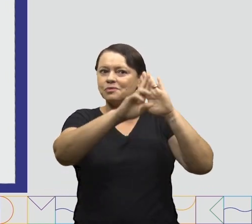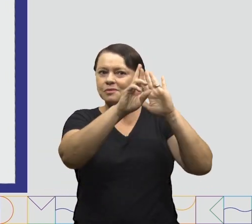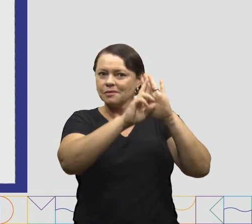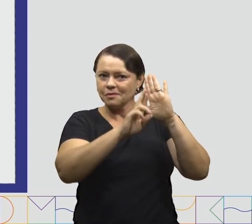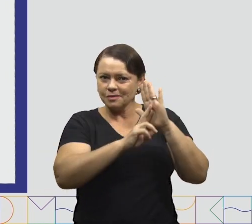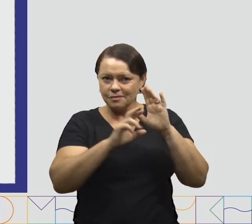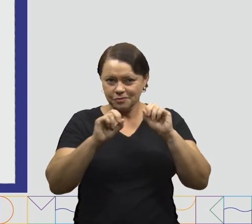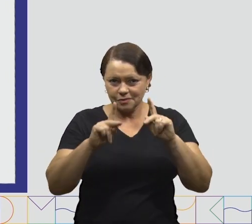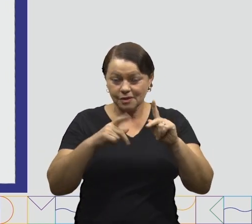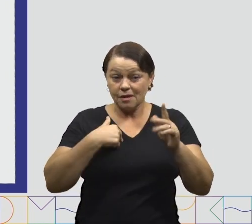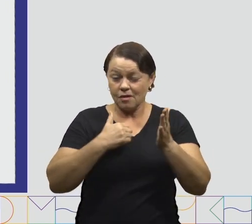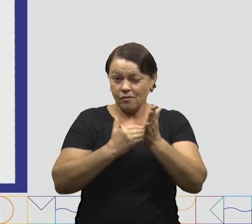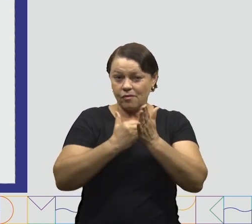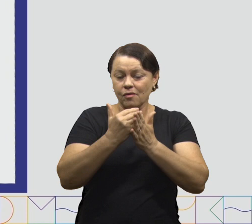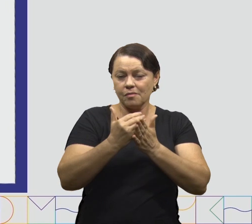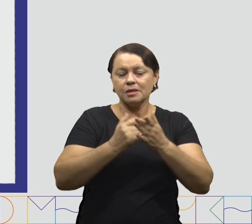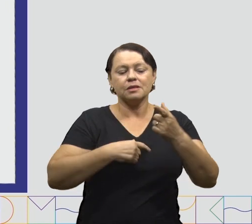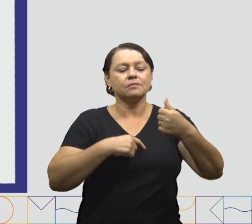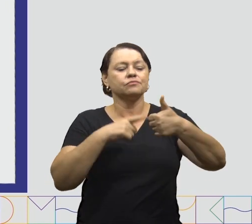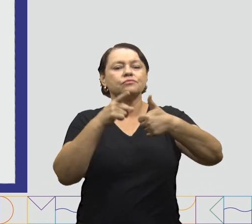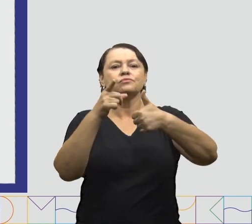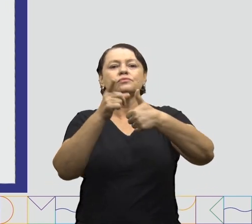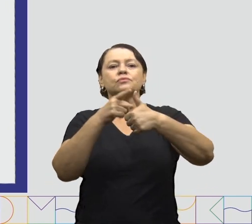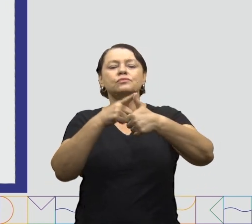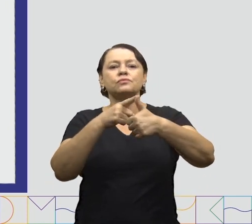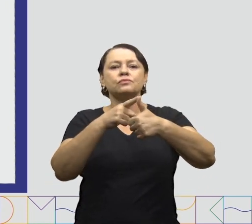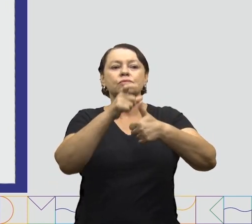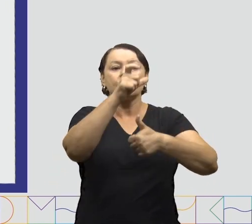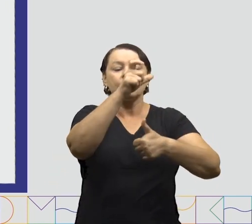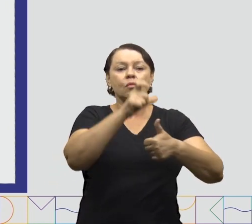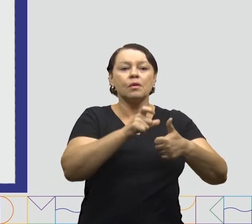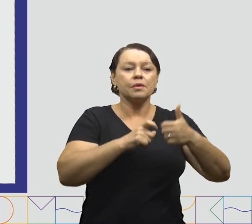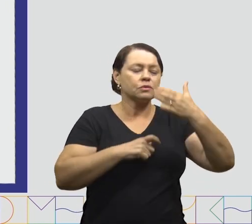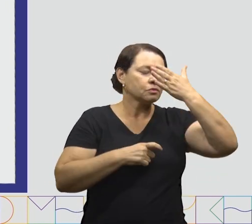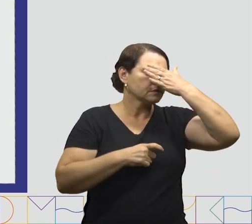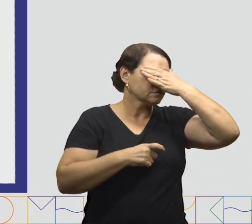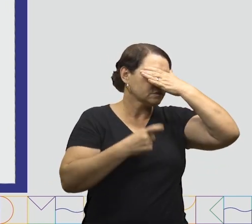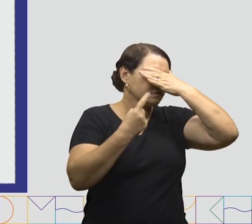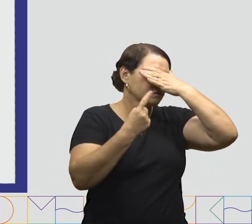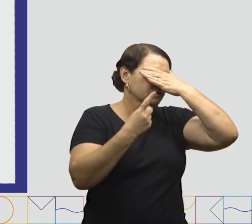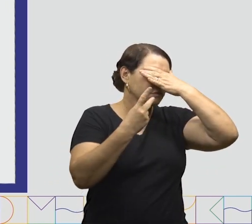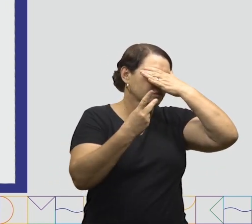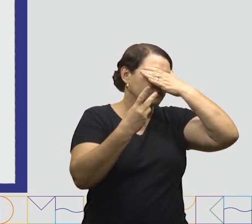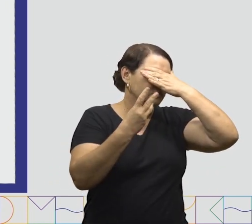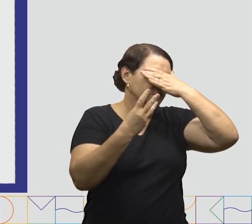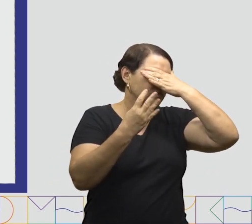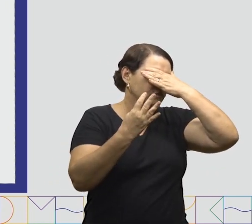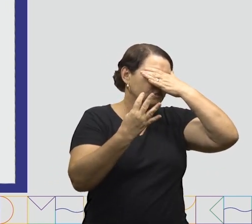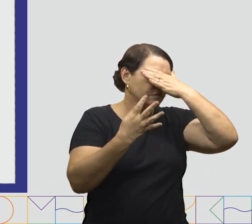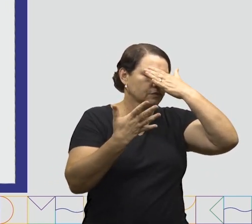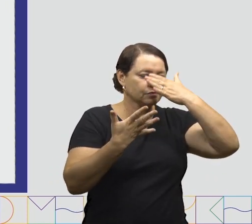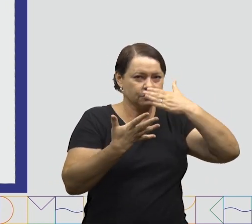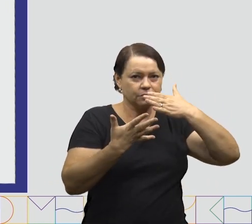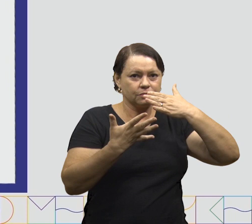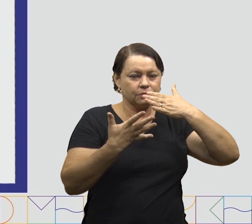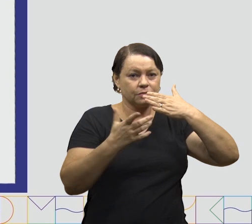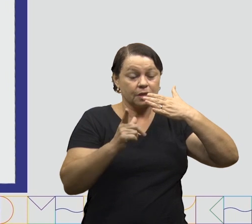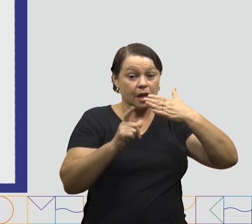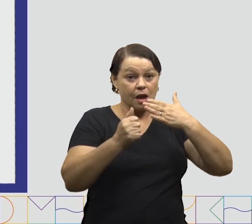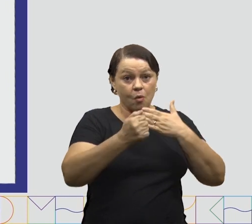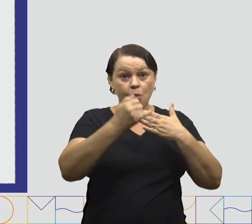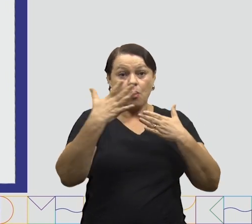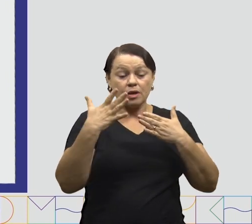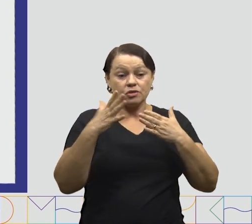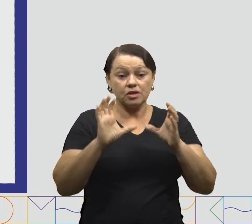as regras, vamos lá? Eu começo. Uma pessoa conta com os olhos fechados até um certo número, que vai ser